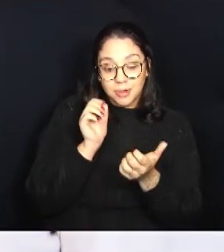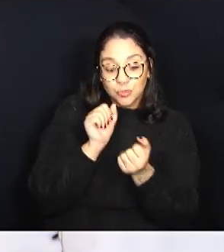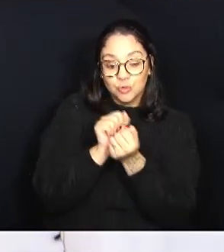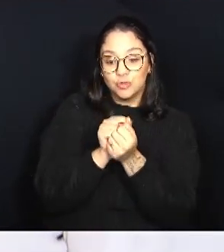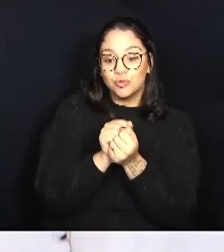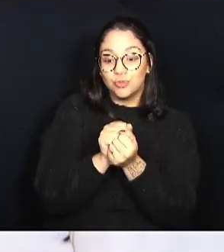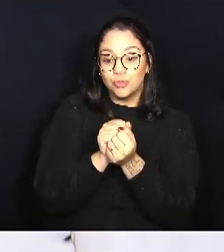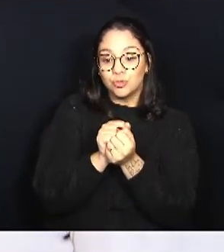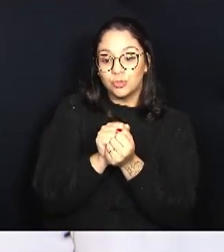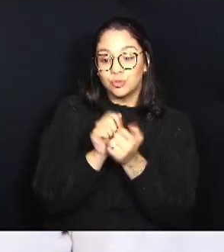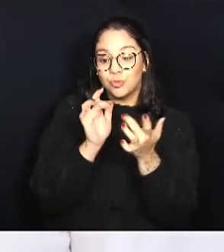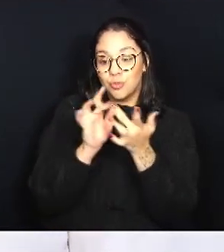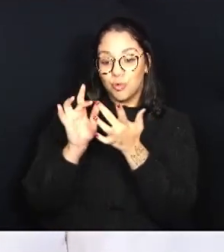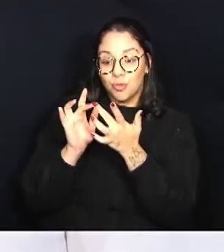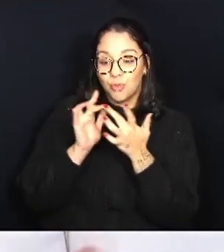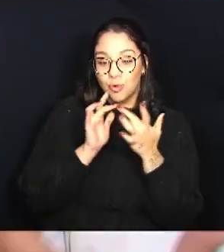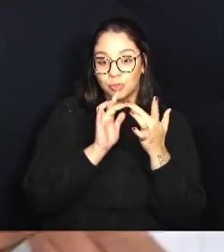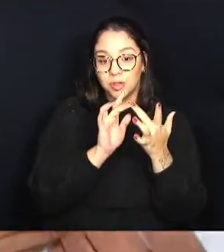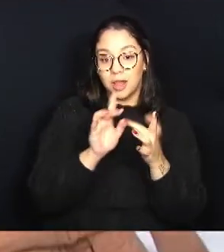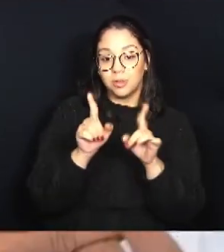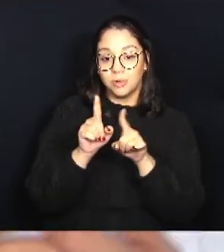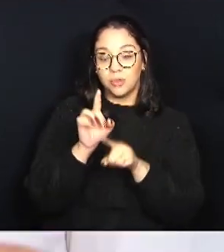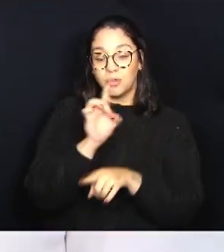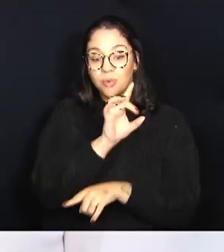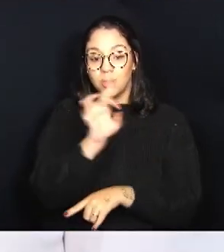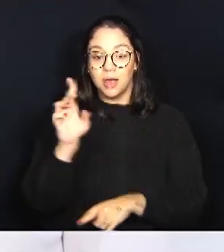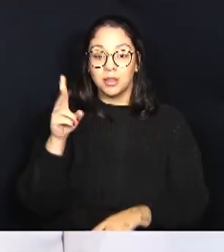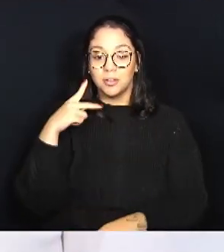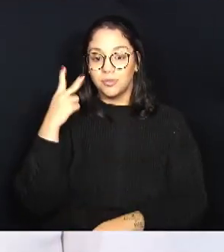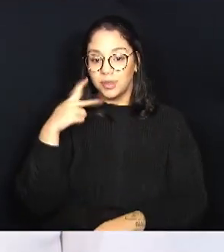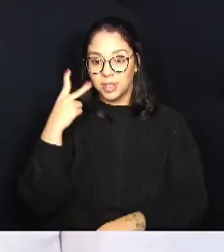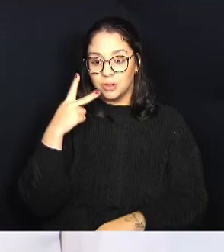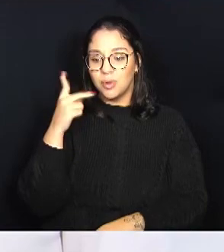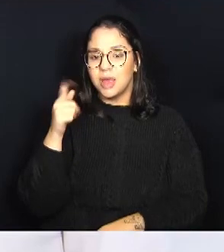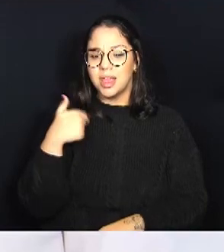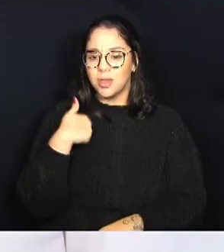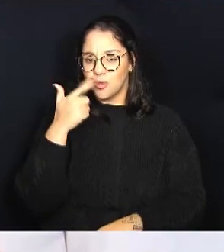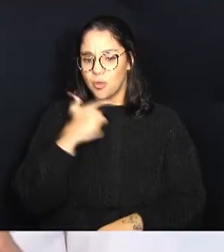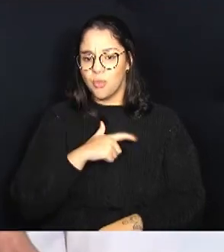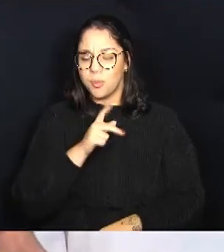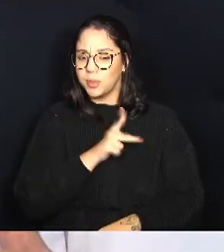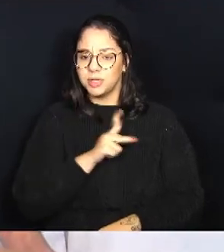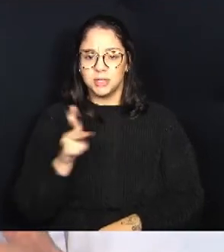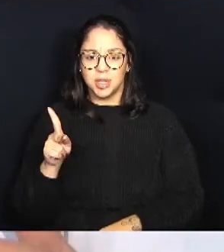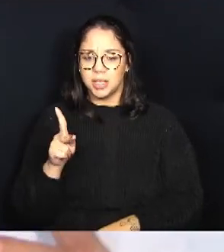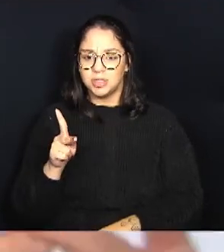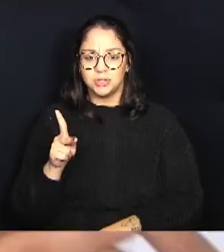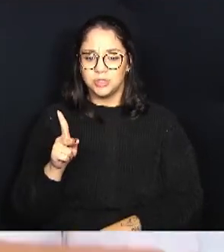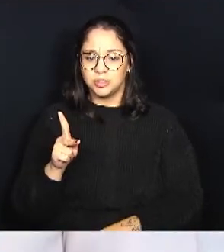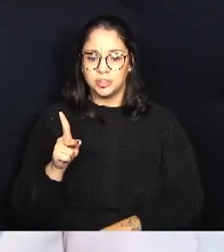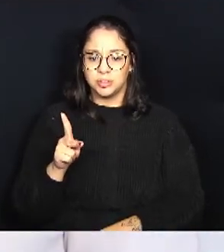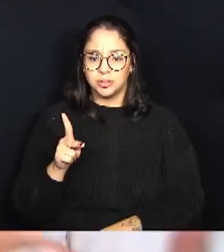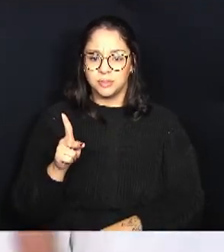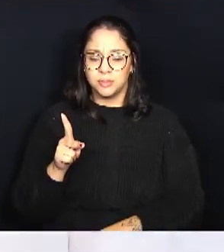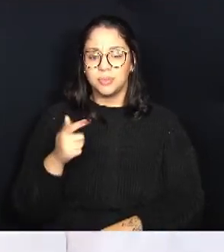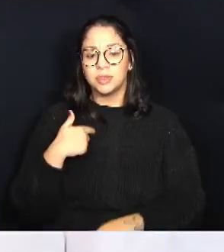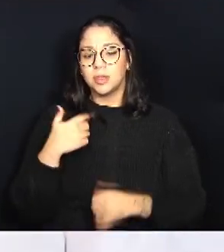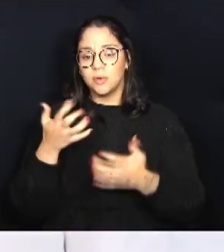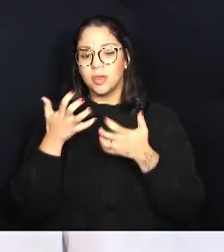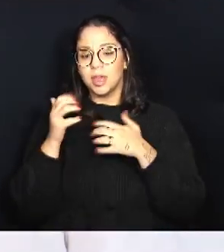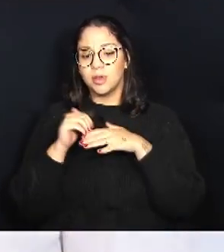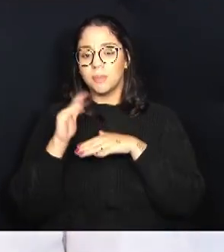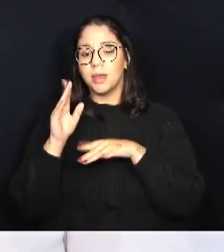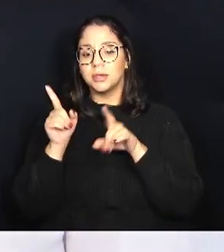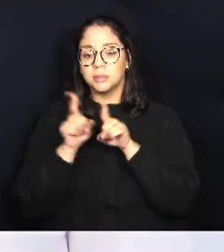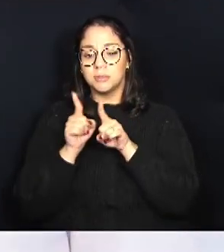contato mais próximo com cada vereador, independente de ser presidente, né? O que eu quero é